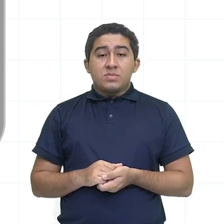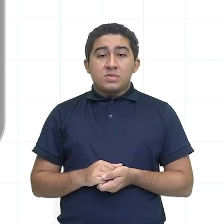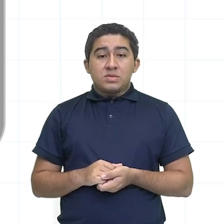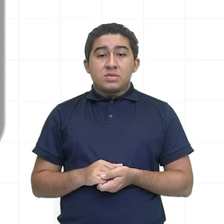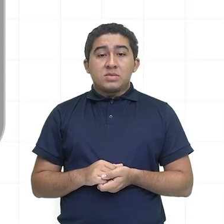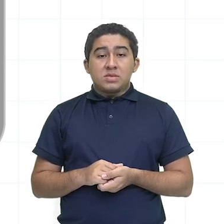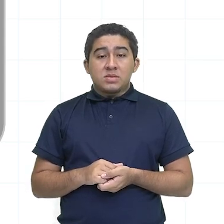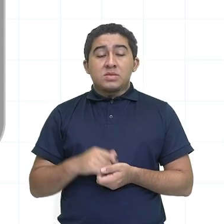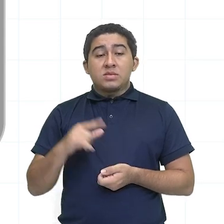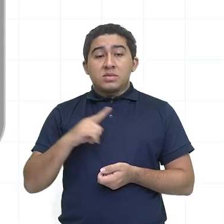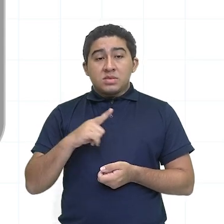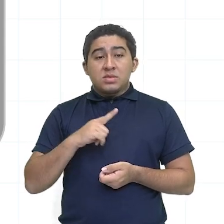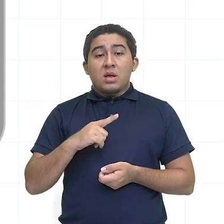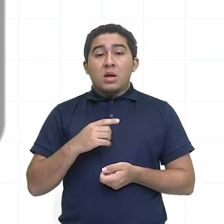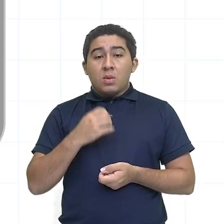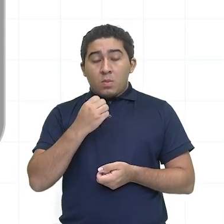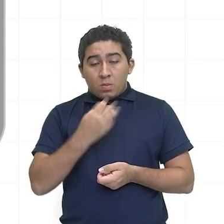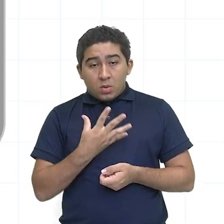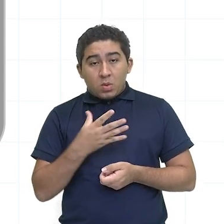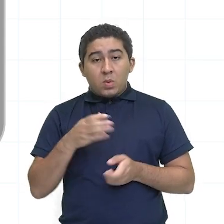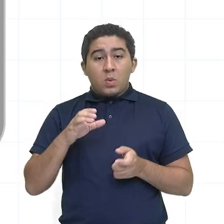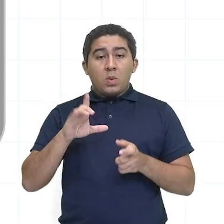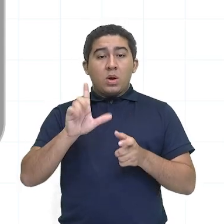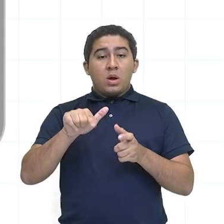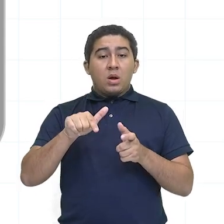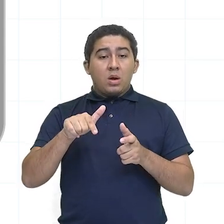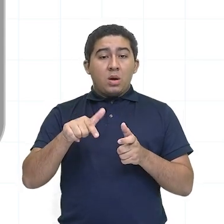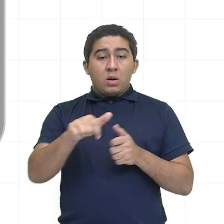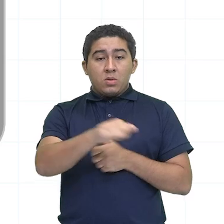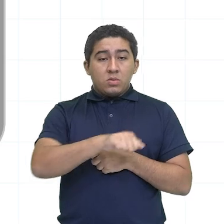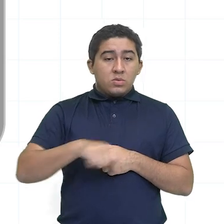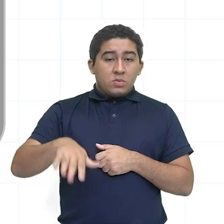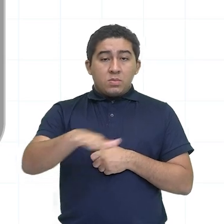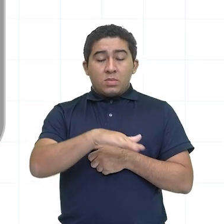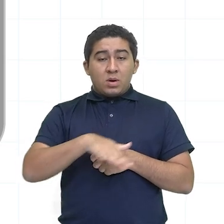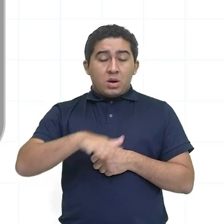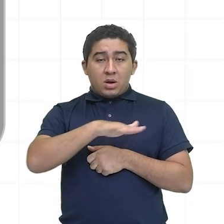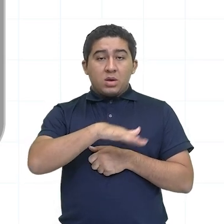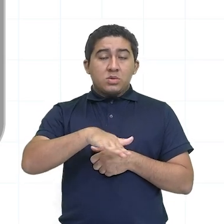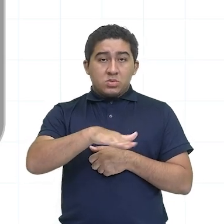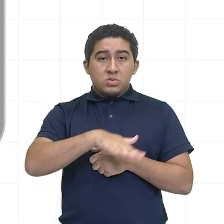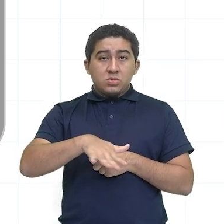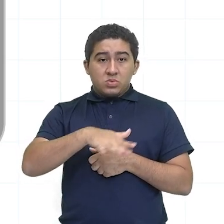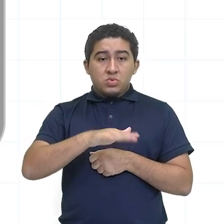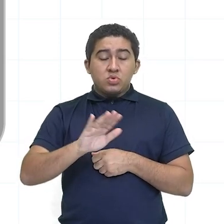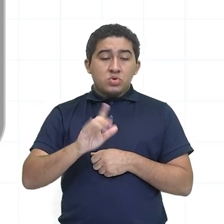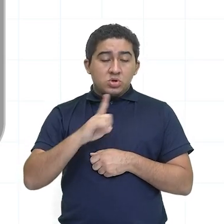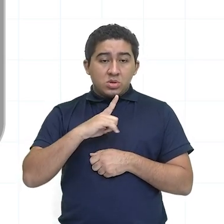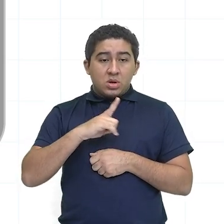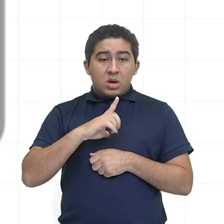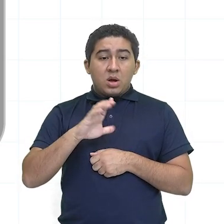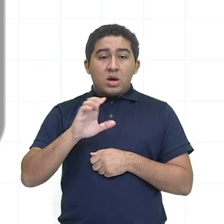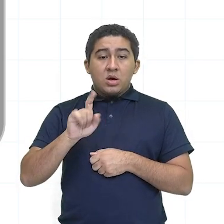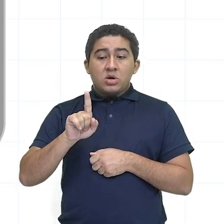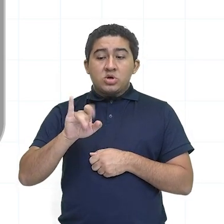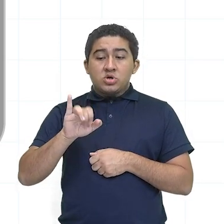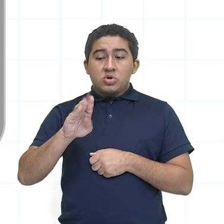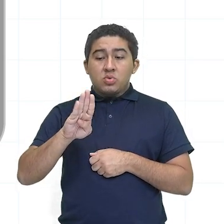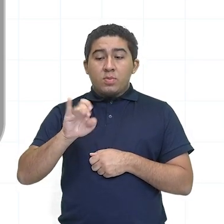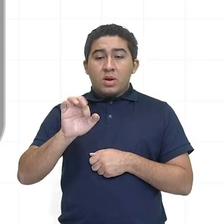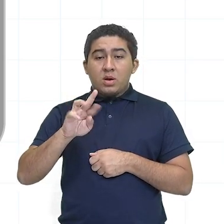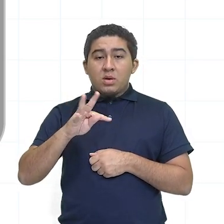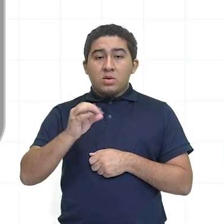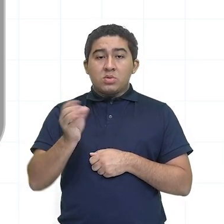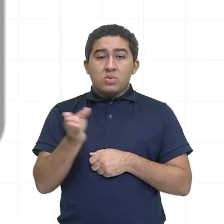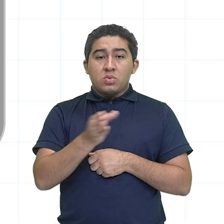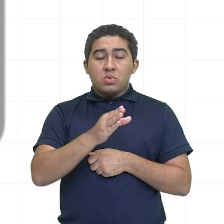nosso estado, do Amazonas. Estamos aí com o estádio Gilberto Bestrinho. Cadê o pessoal aí de Manacapuru? Com